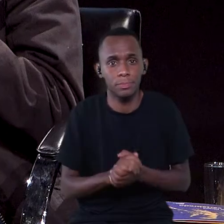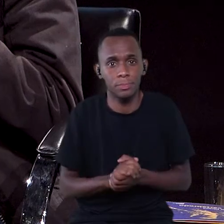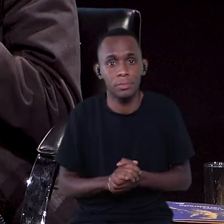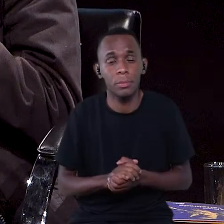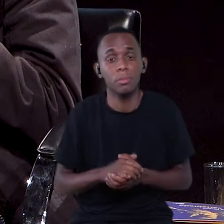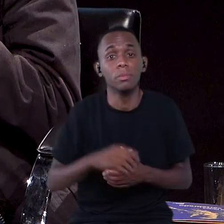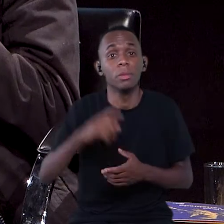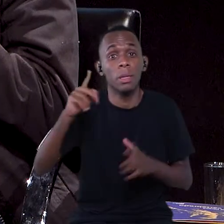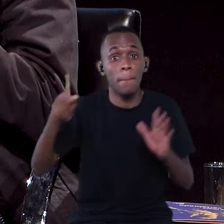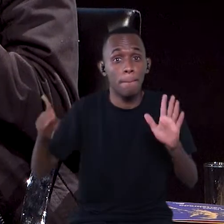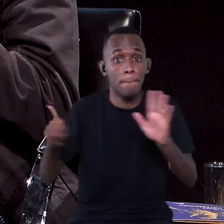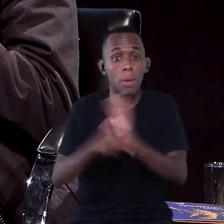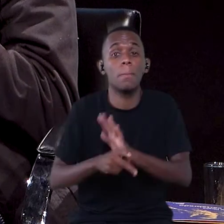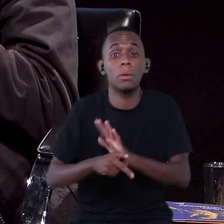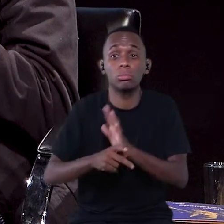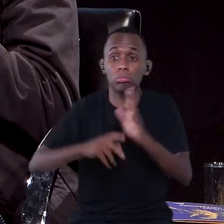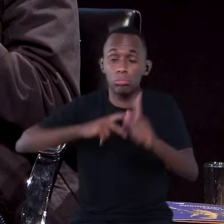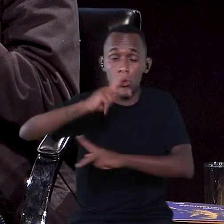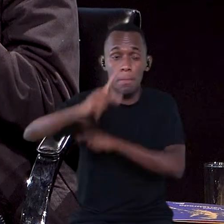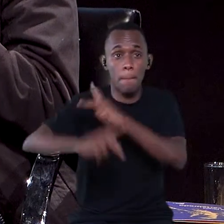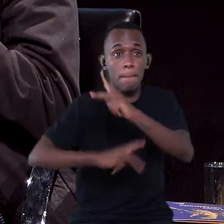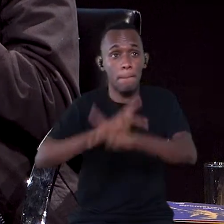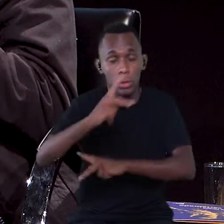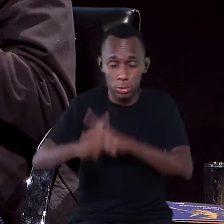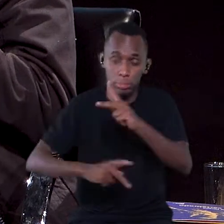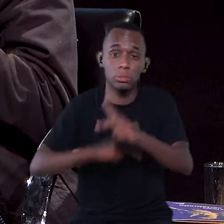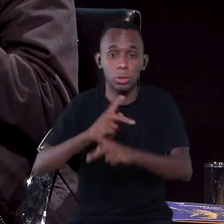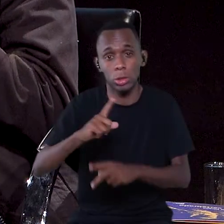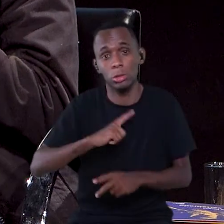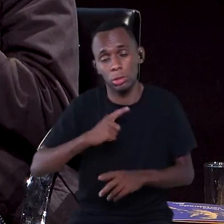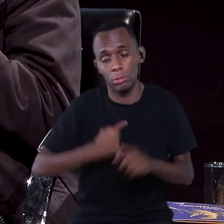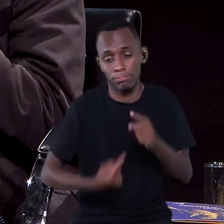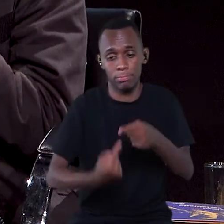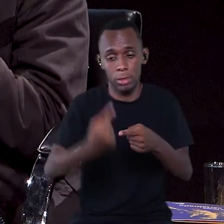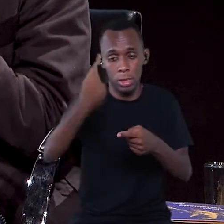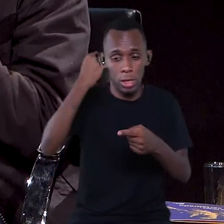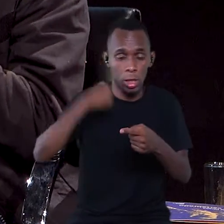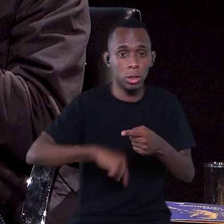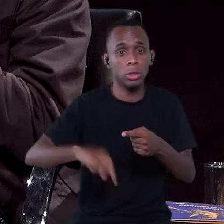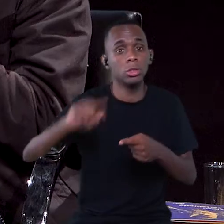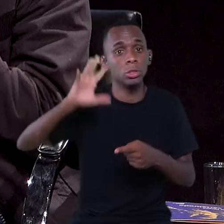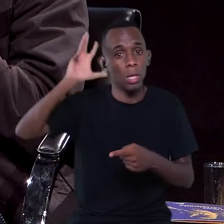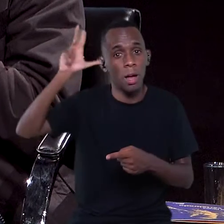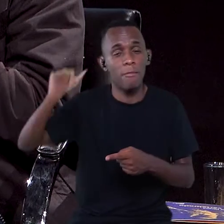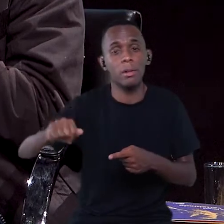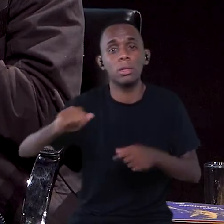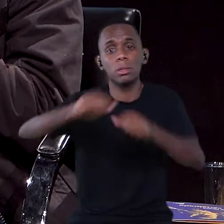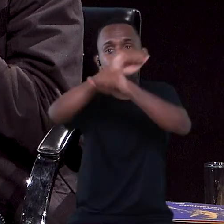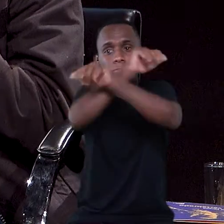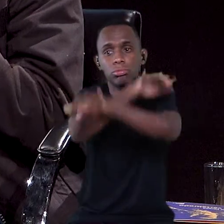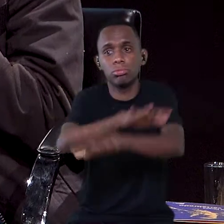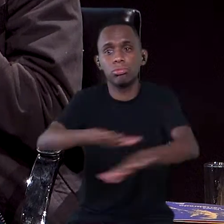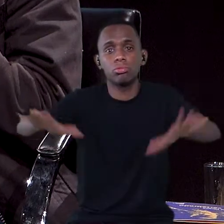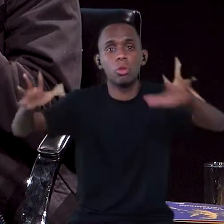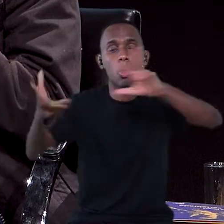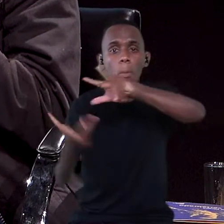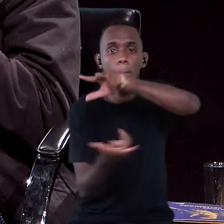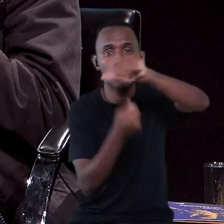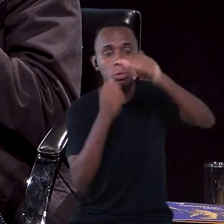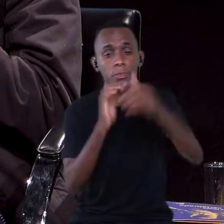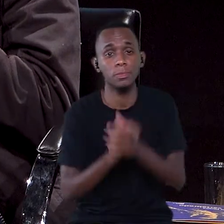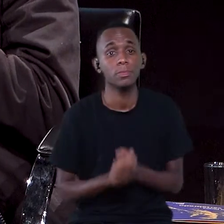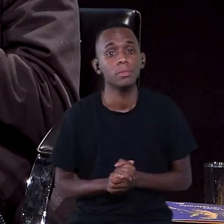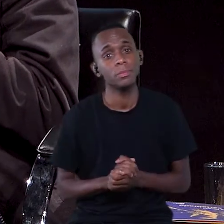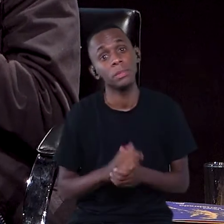brasileiro, ele era o autor de uma população, né, oriunda do continente africano, que se dispersara pelo mundo. E o que era interessante,